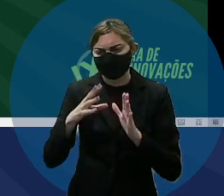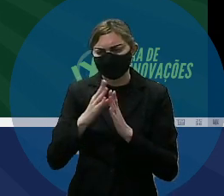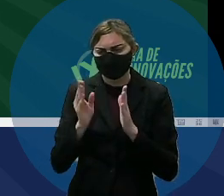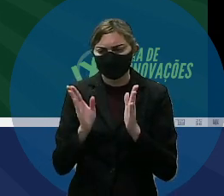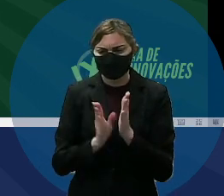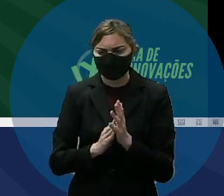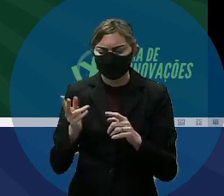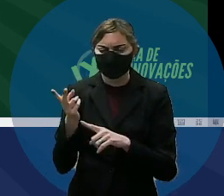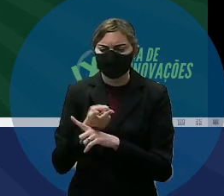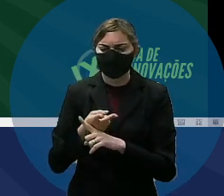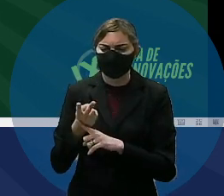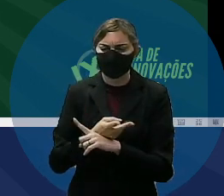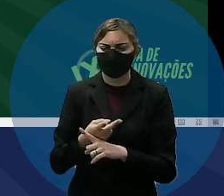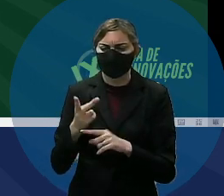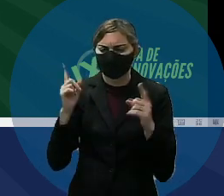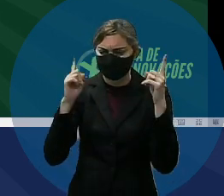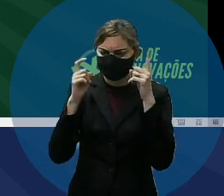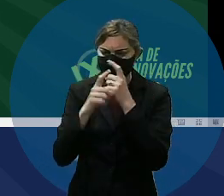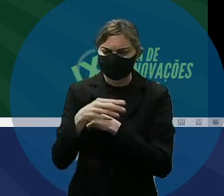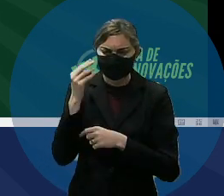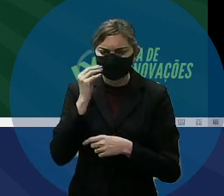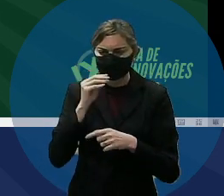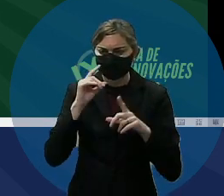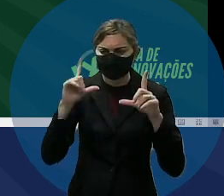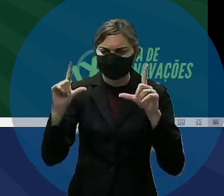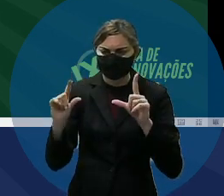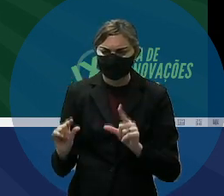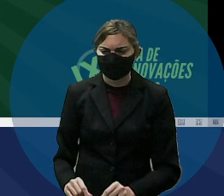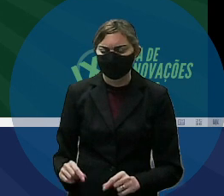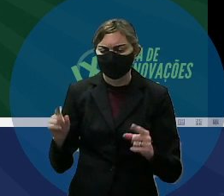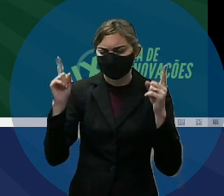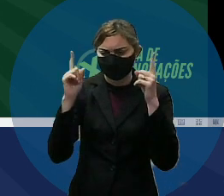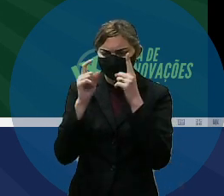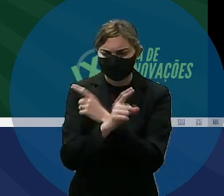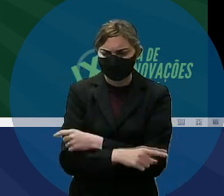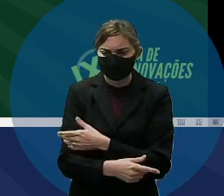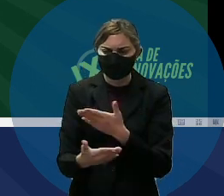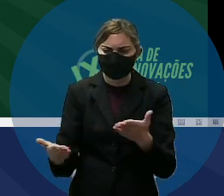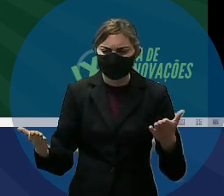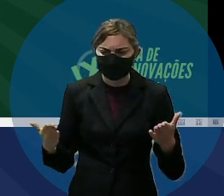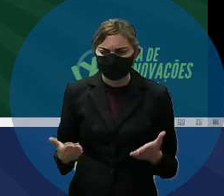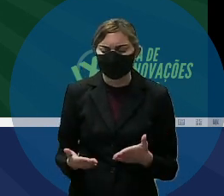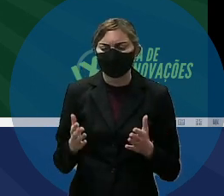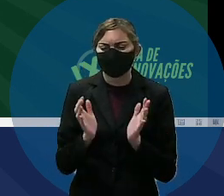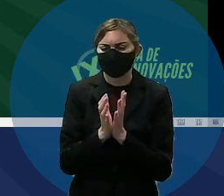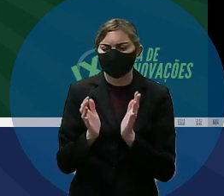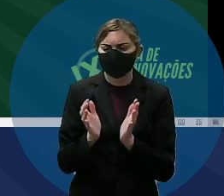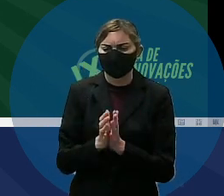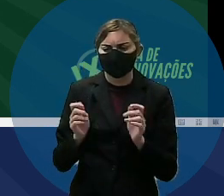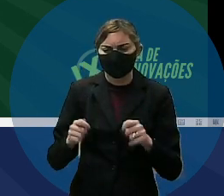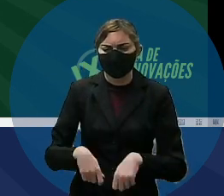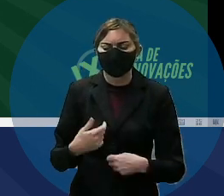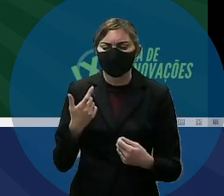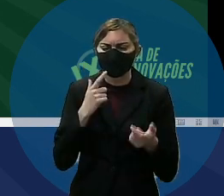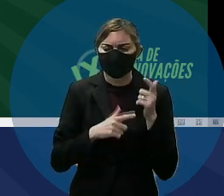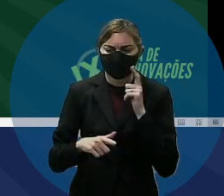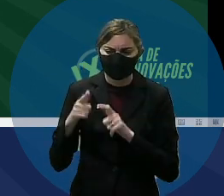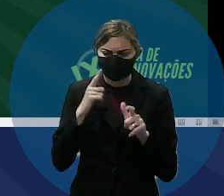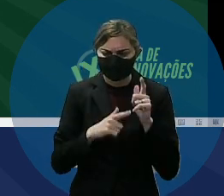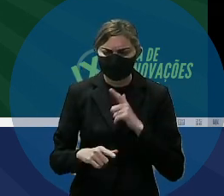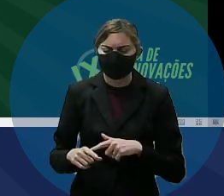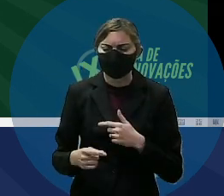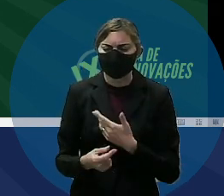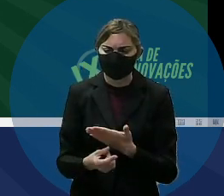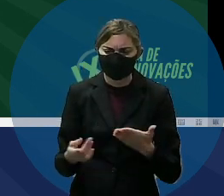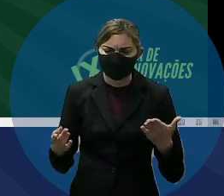suas dificuldades, vão tentar sanar, na verdade, essas dificuldades, para que sua equipe acabe se saindo bem no